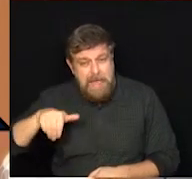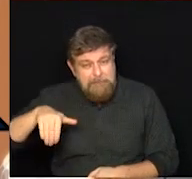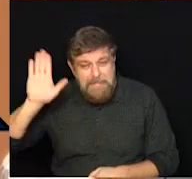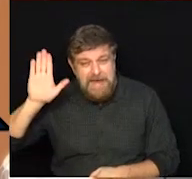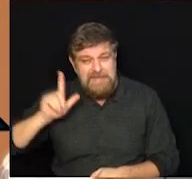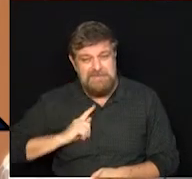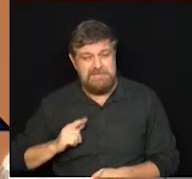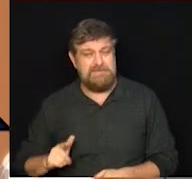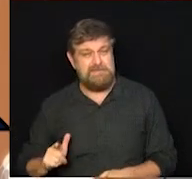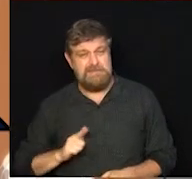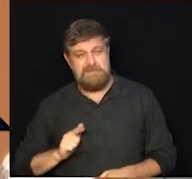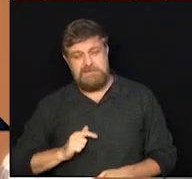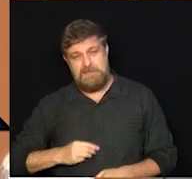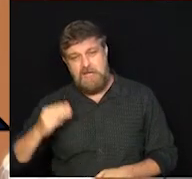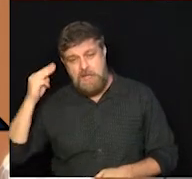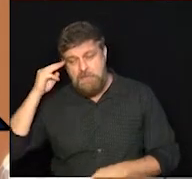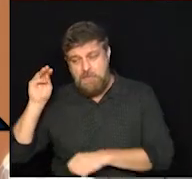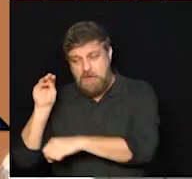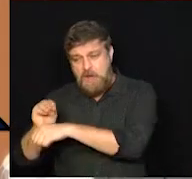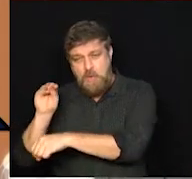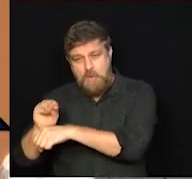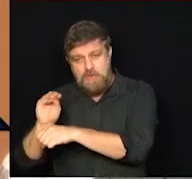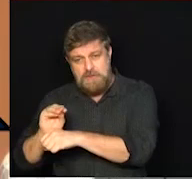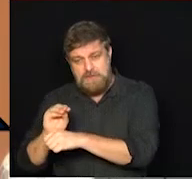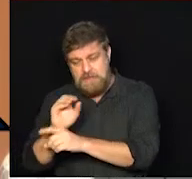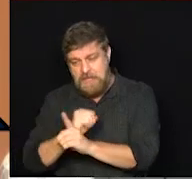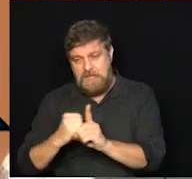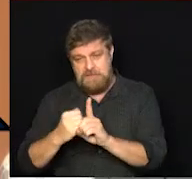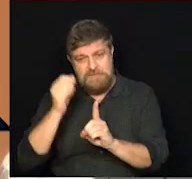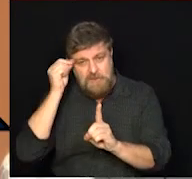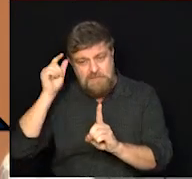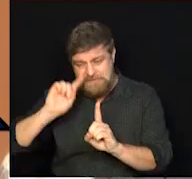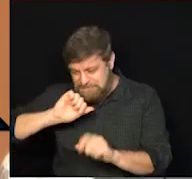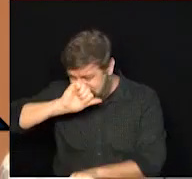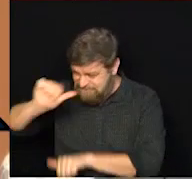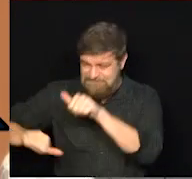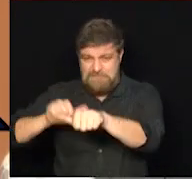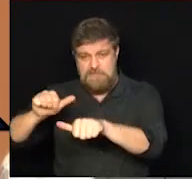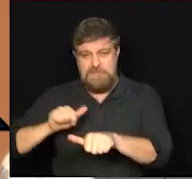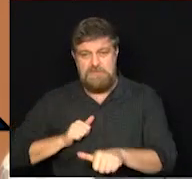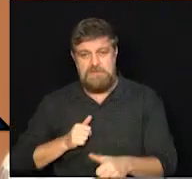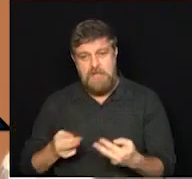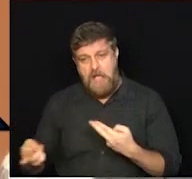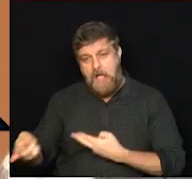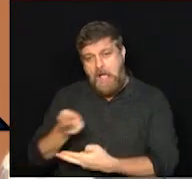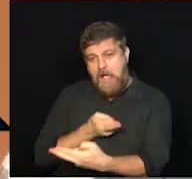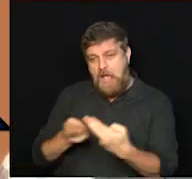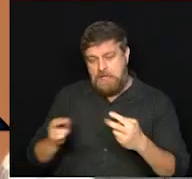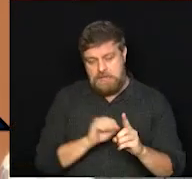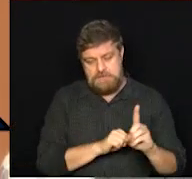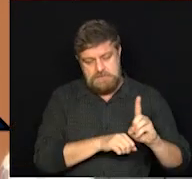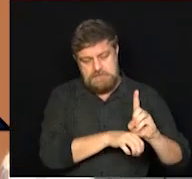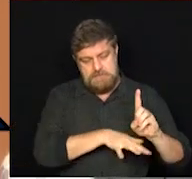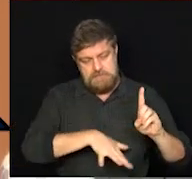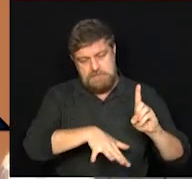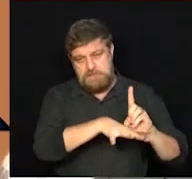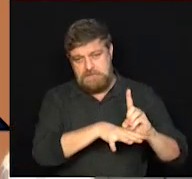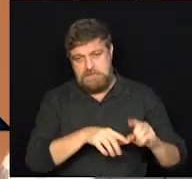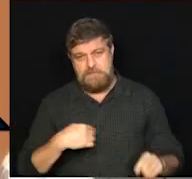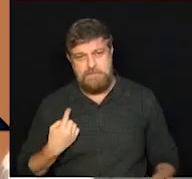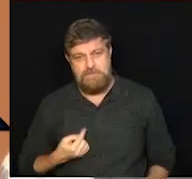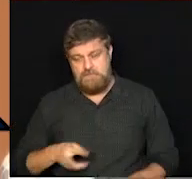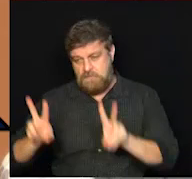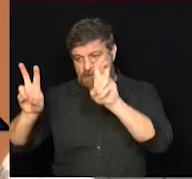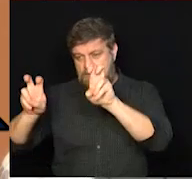preservação da memória é a transformação social e cultural das relações sociais quando